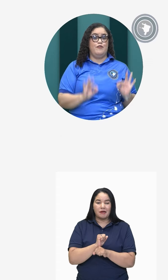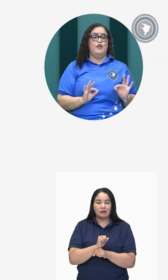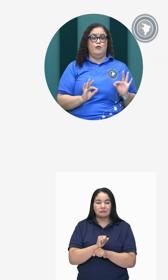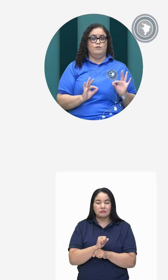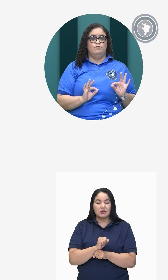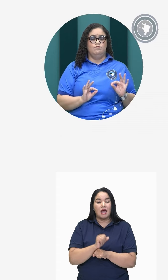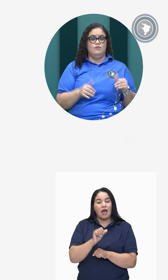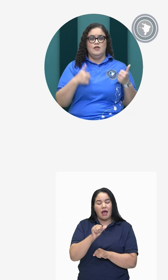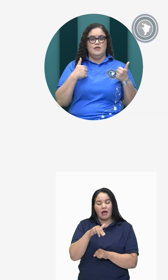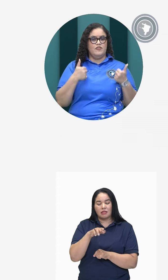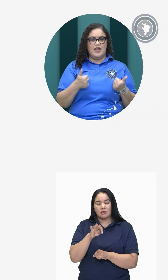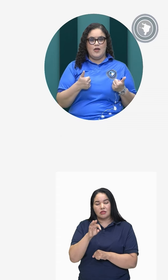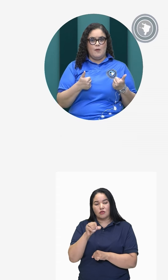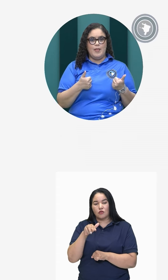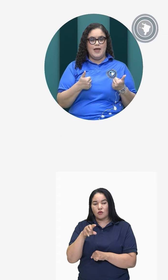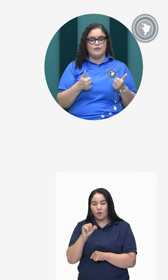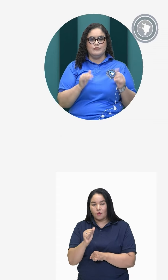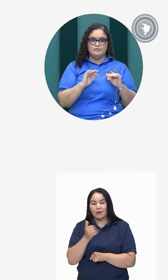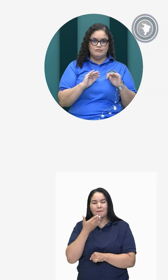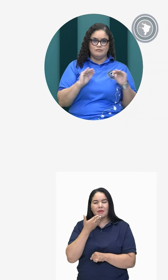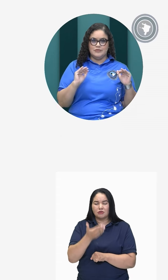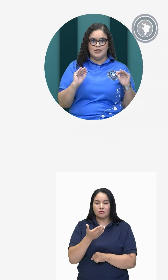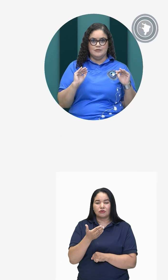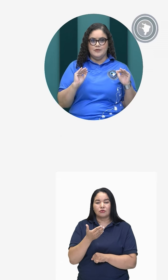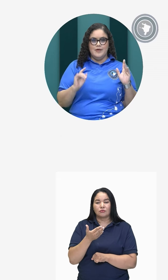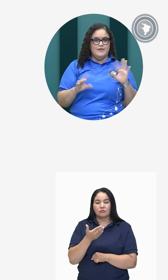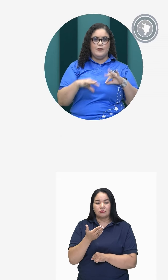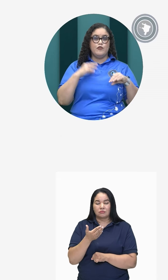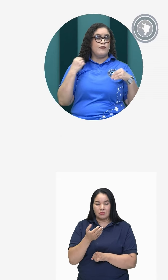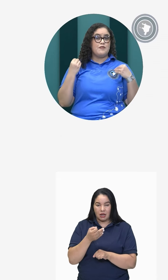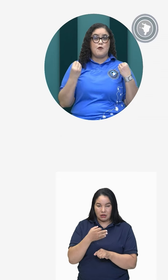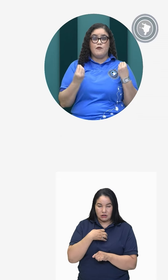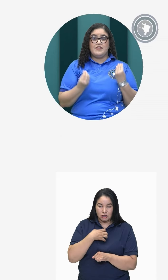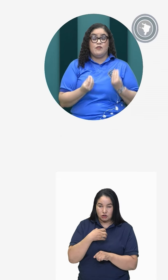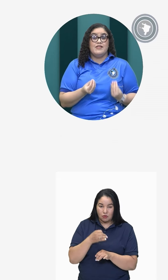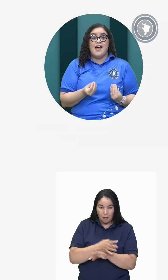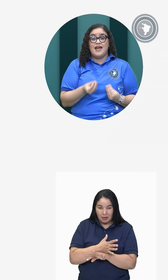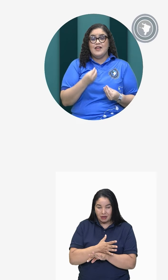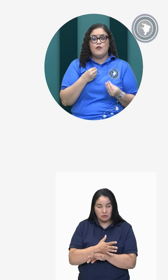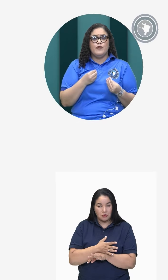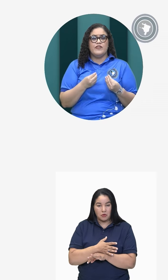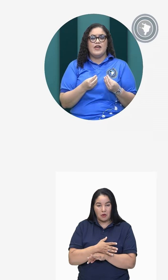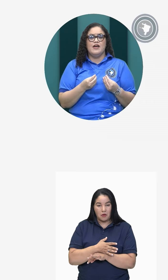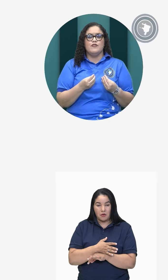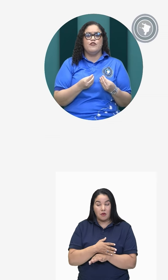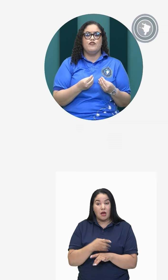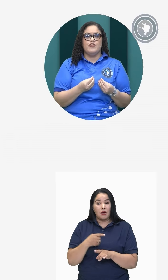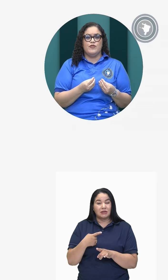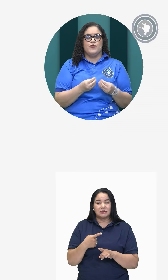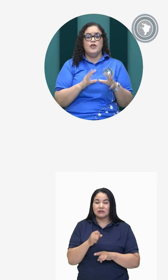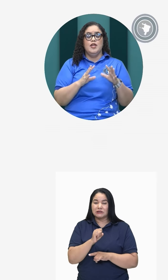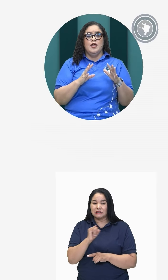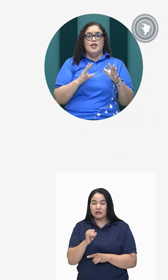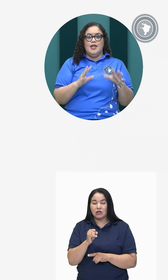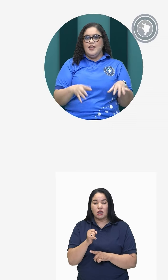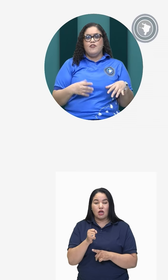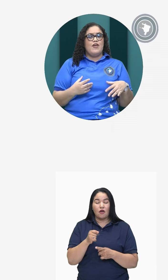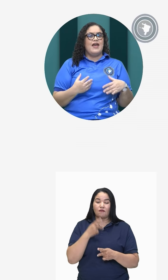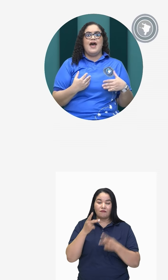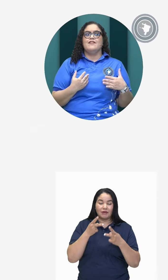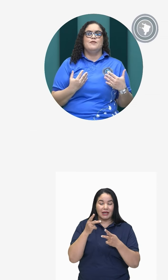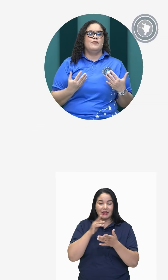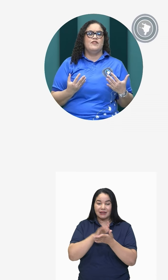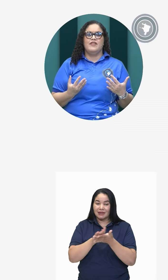Antônia pediu, estaria completo? Não. Se eu não tivesse conversado nada com você antes disso